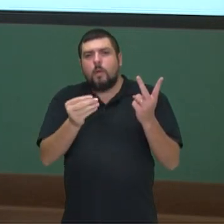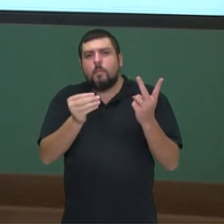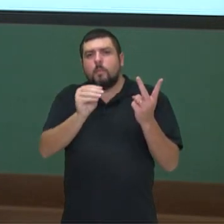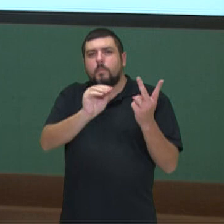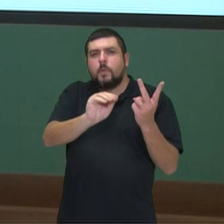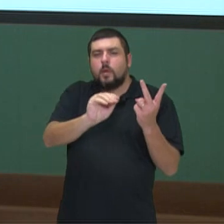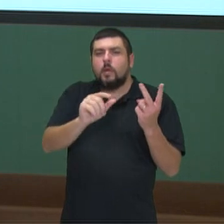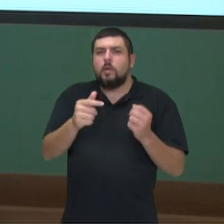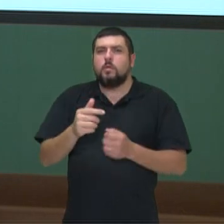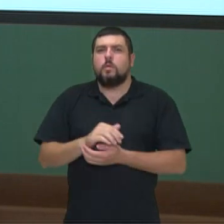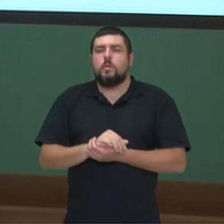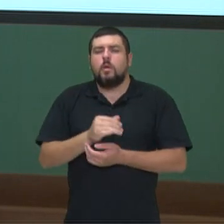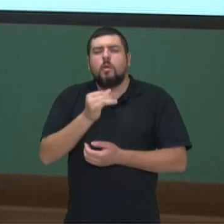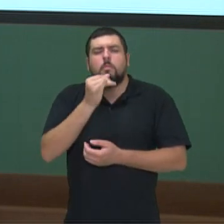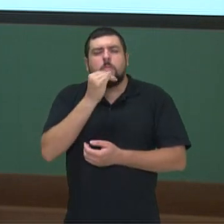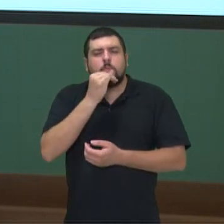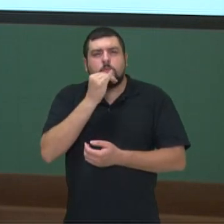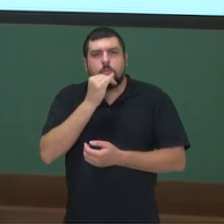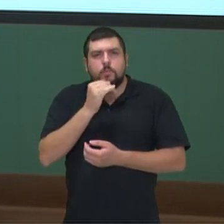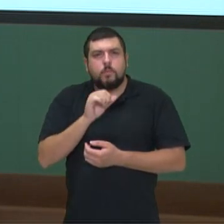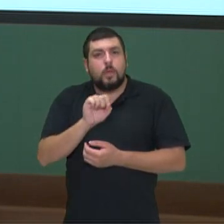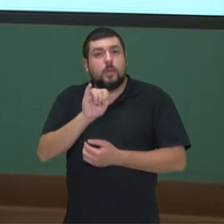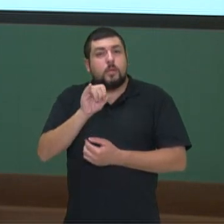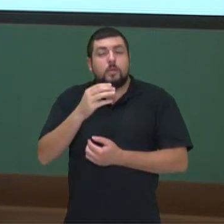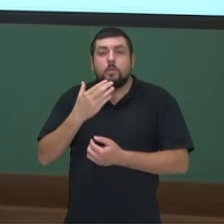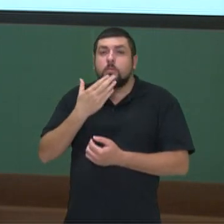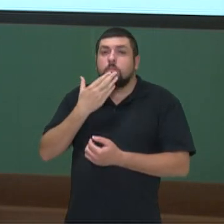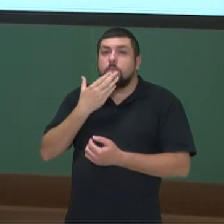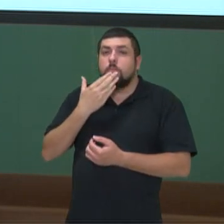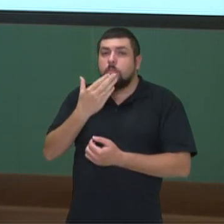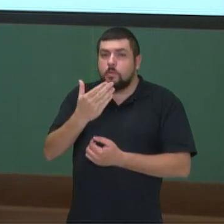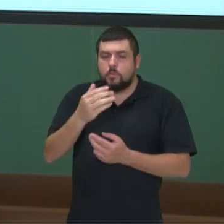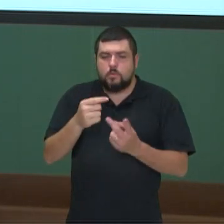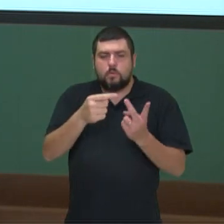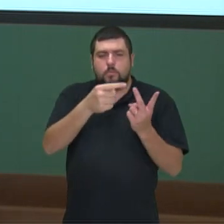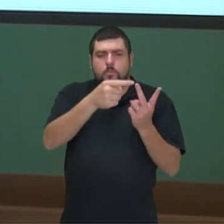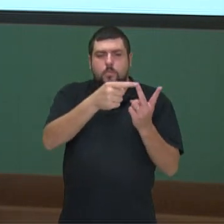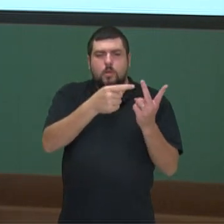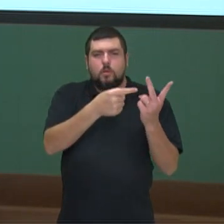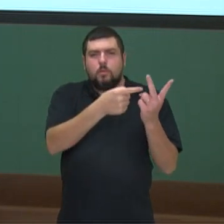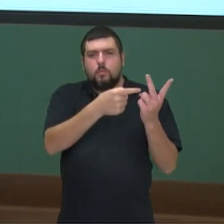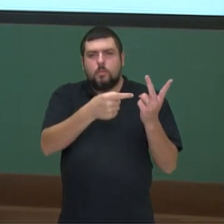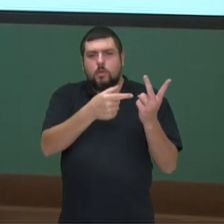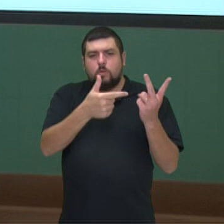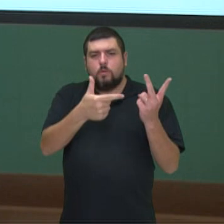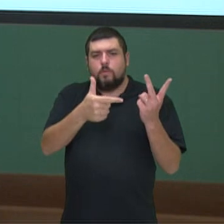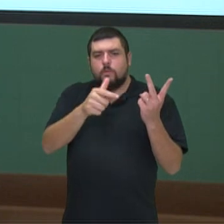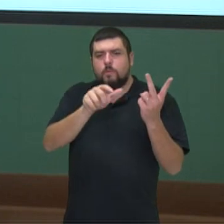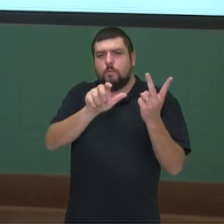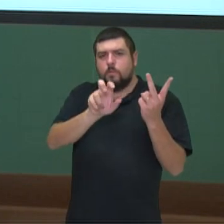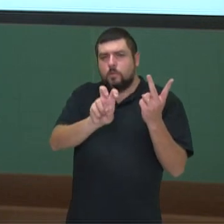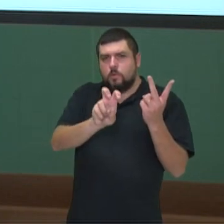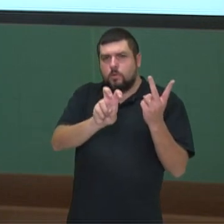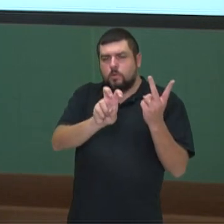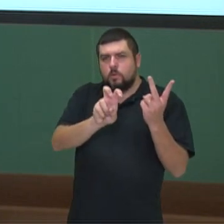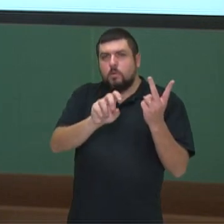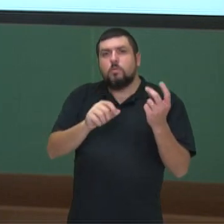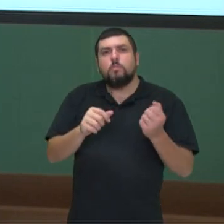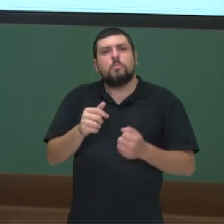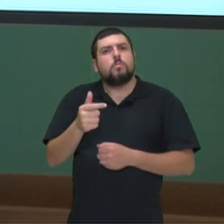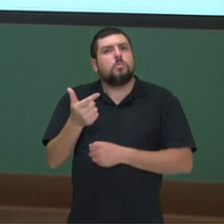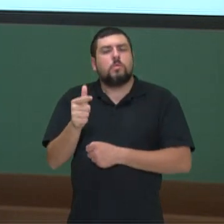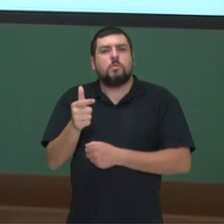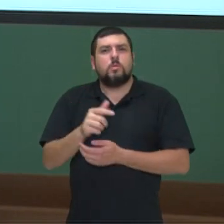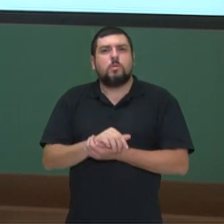para vocês calcularem a raiz quadrada de menos 25 ou menos 16,